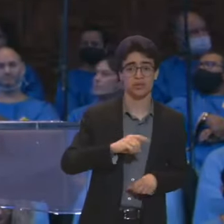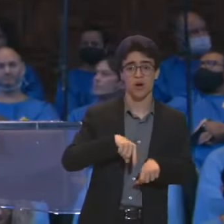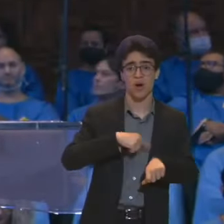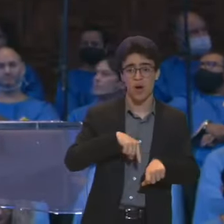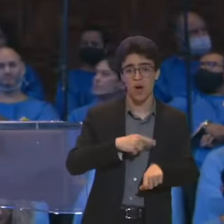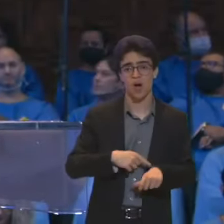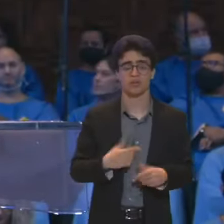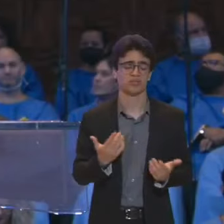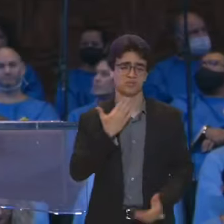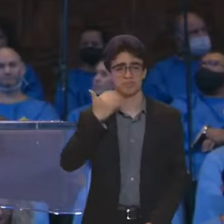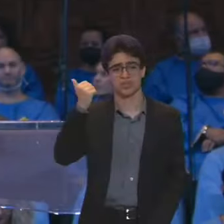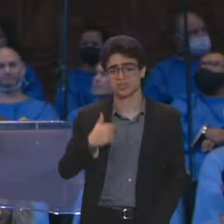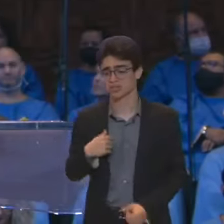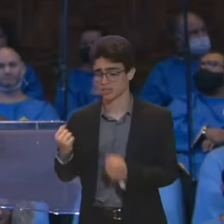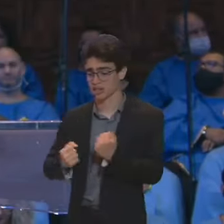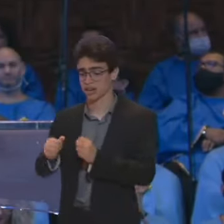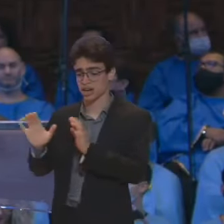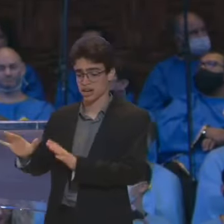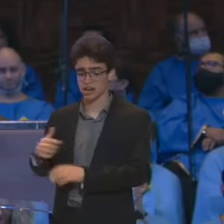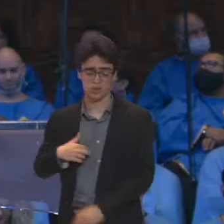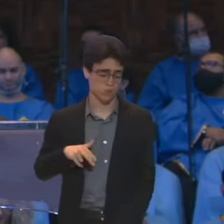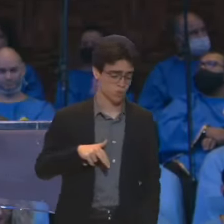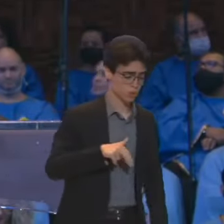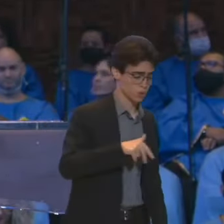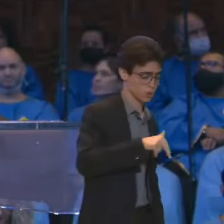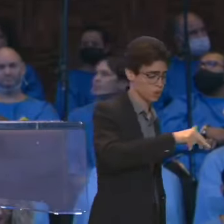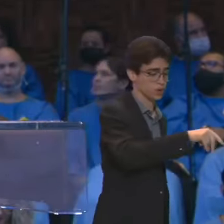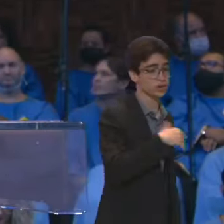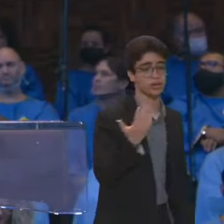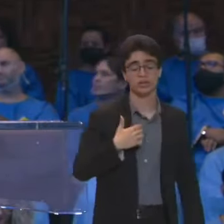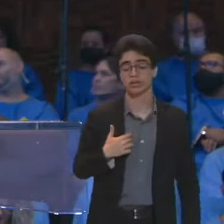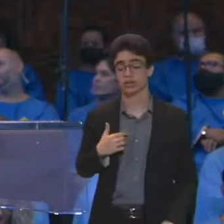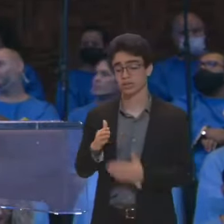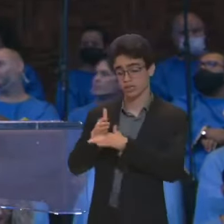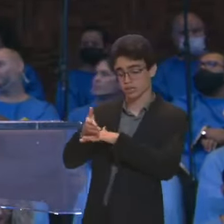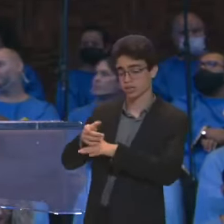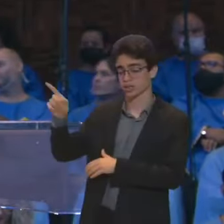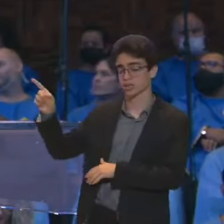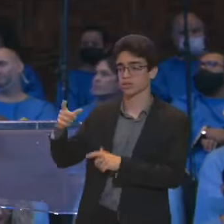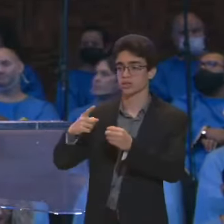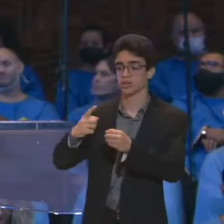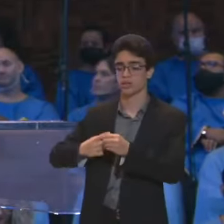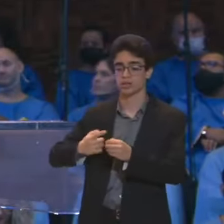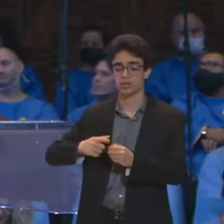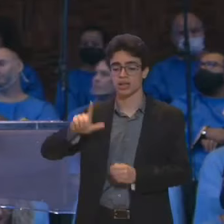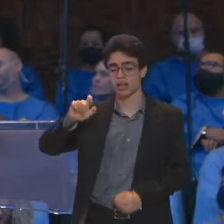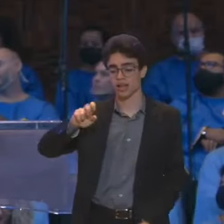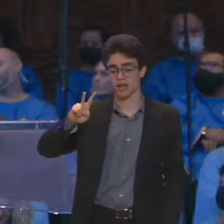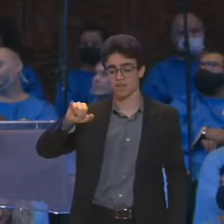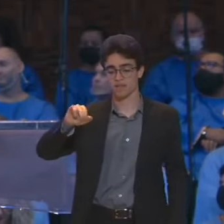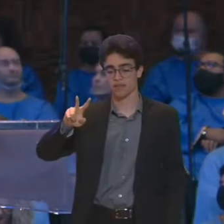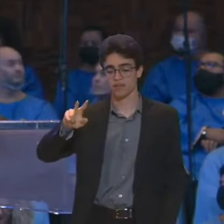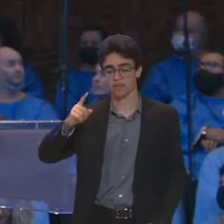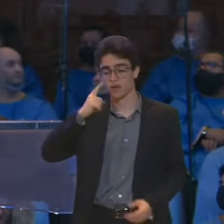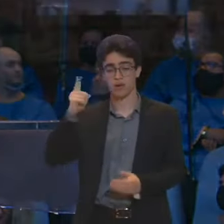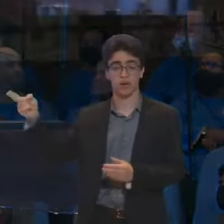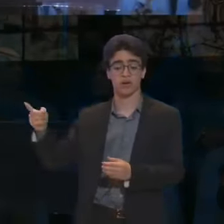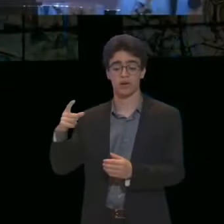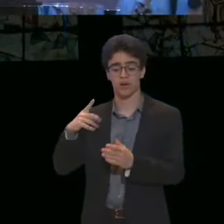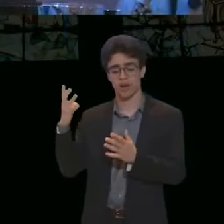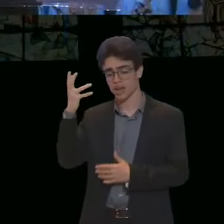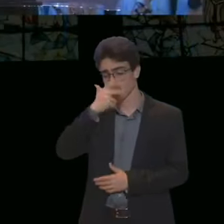eles preferem deixar o carro e caminhar. E eu entrei ali para ir em Lviv e aí encontrar os órfãos. Olha que coisa linda, que a Ucrânia